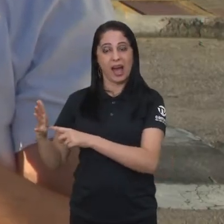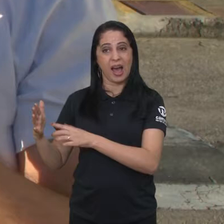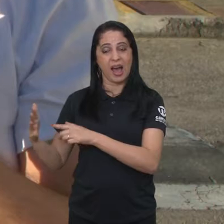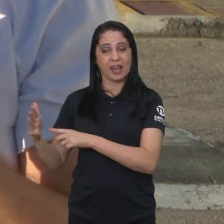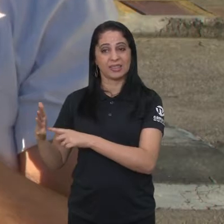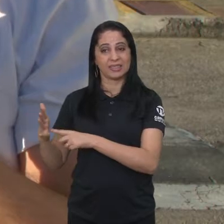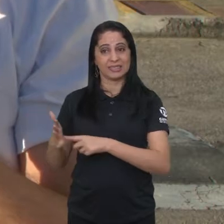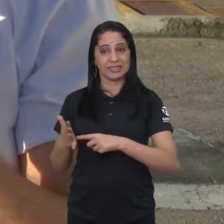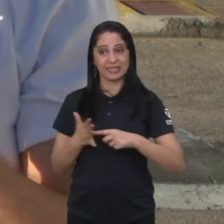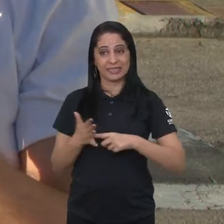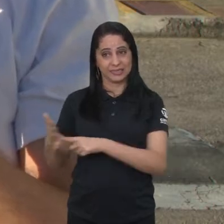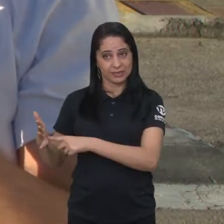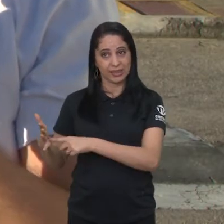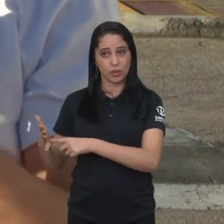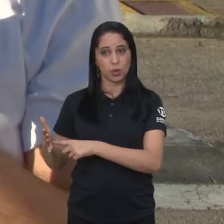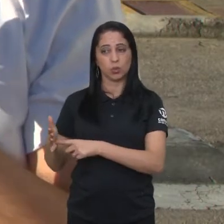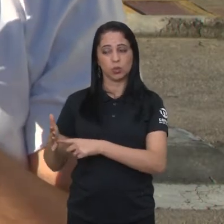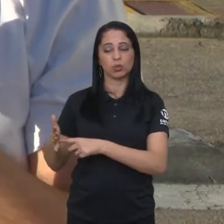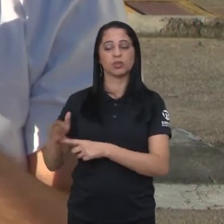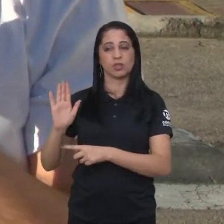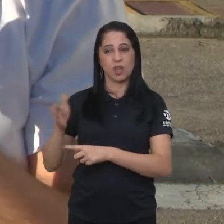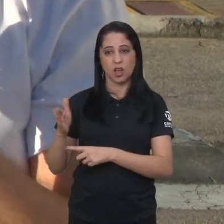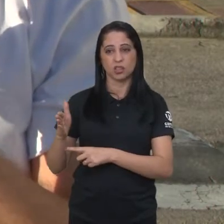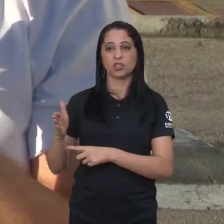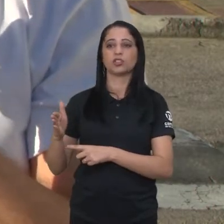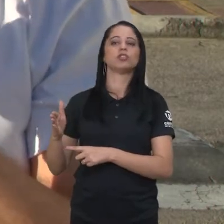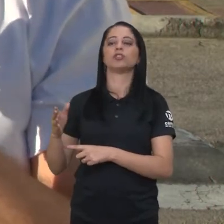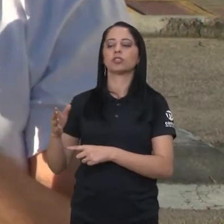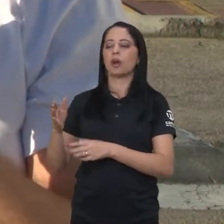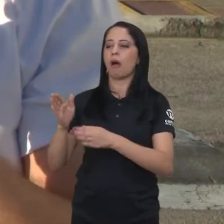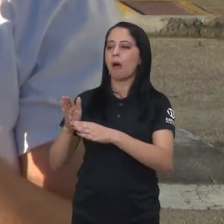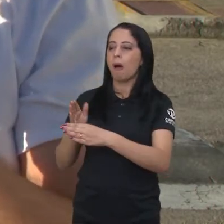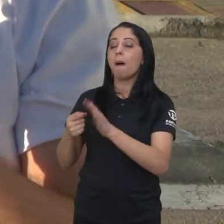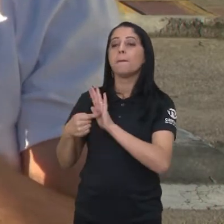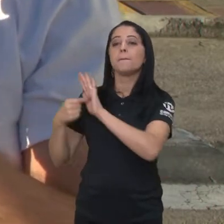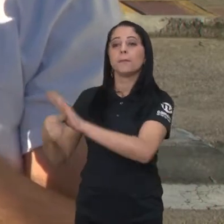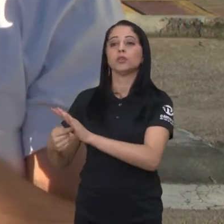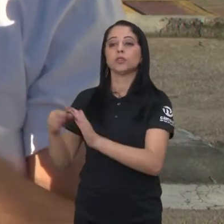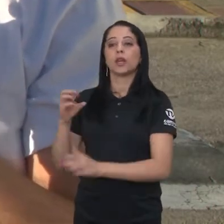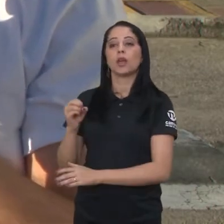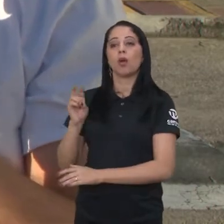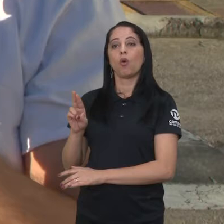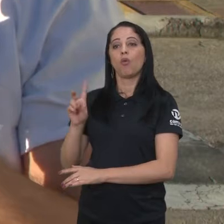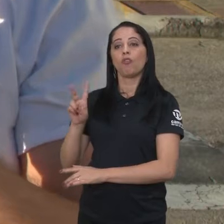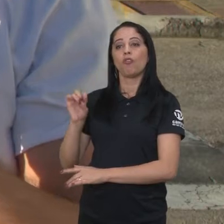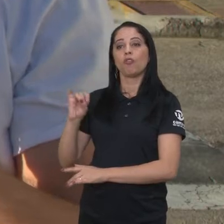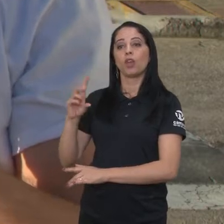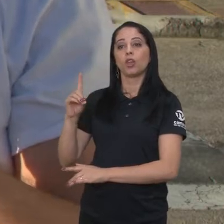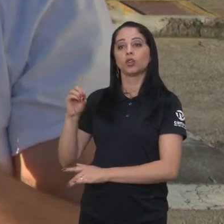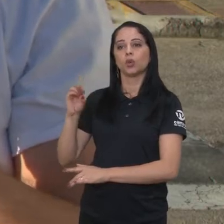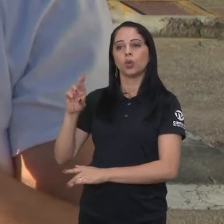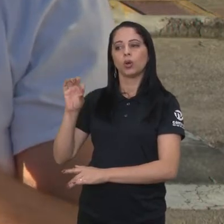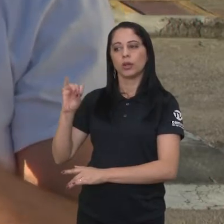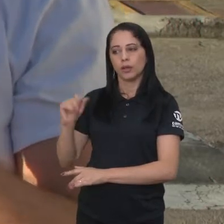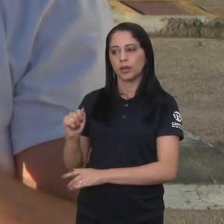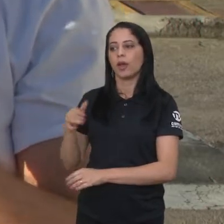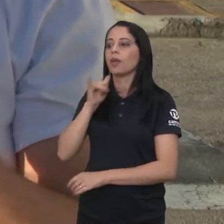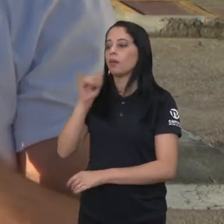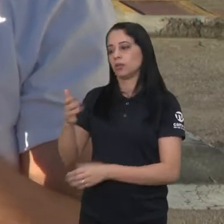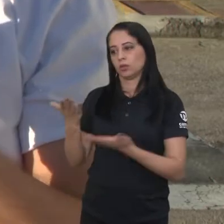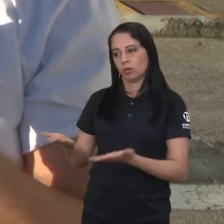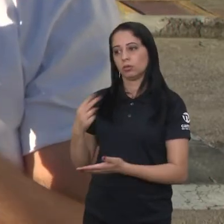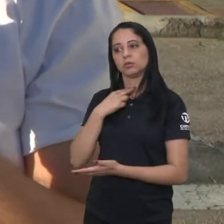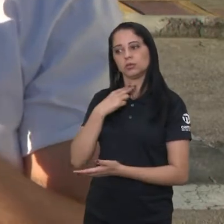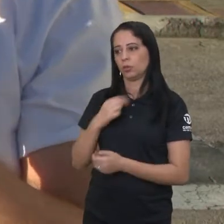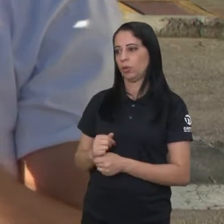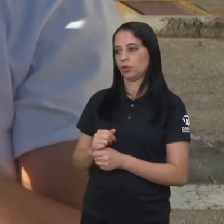a ouvidoria da prefeitura acionou a terceirizada, que identificou o funcionário, reorientou o funcionário e